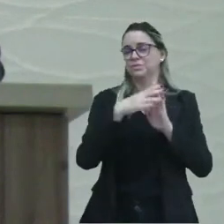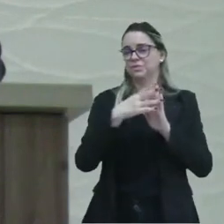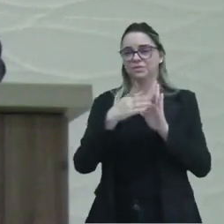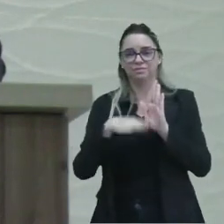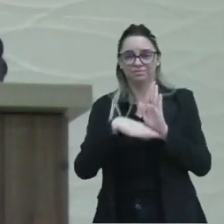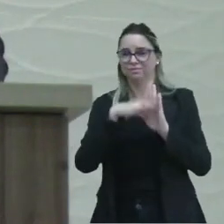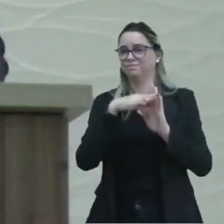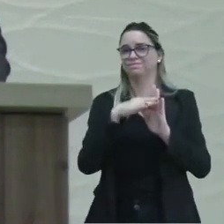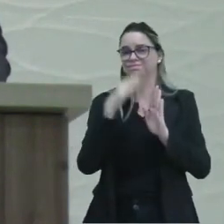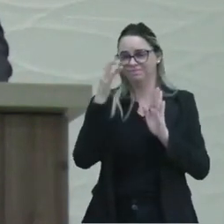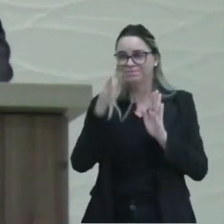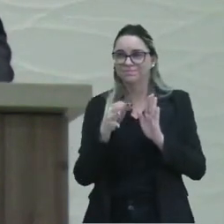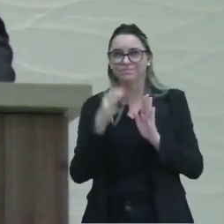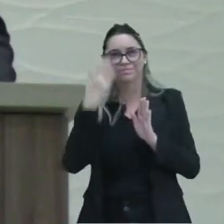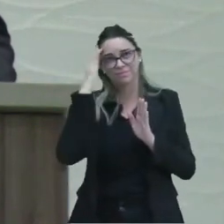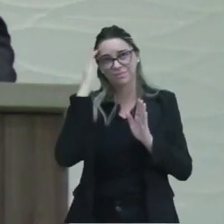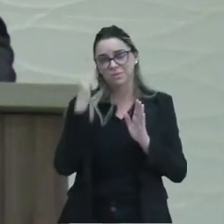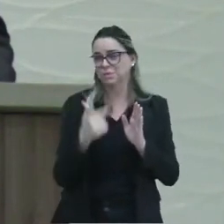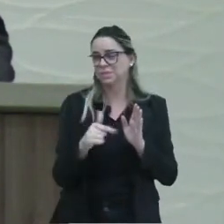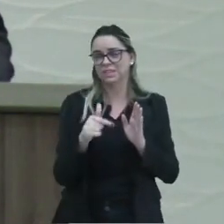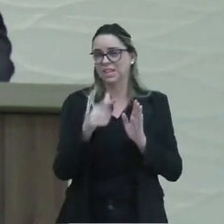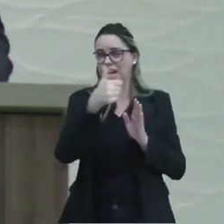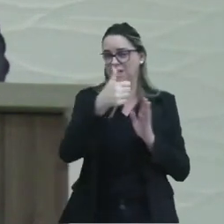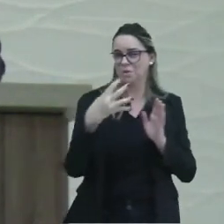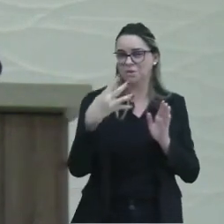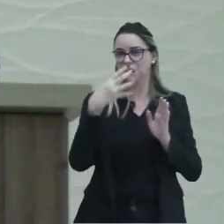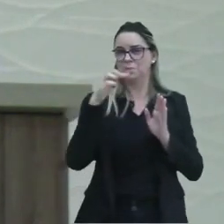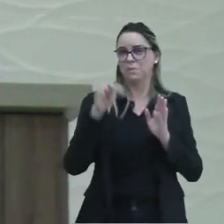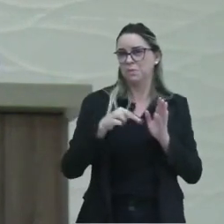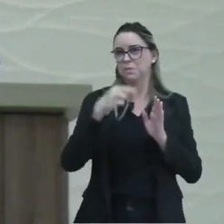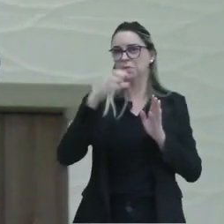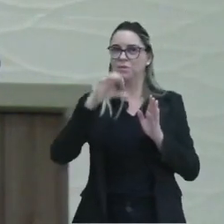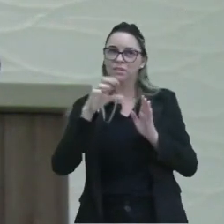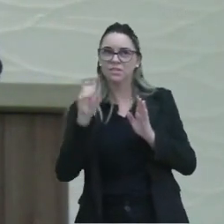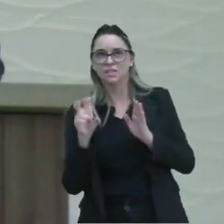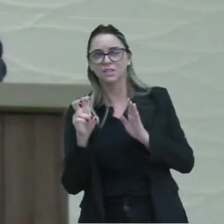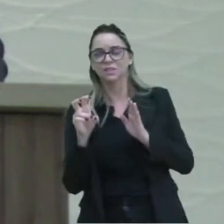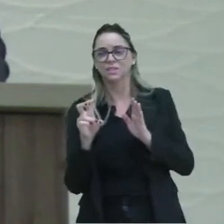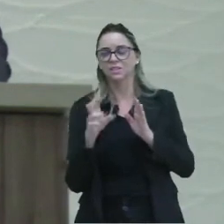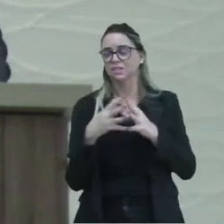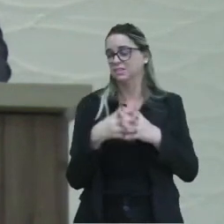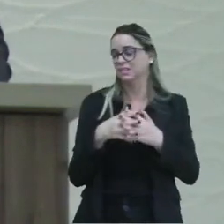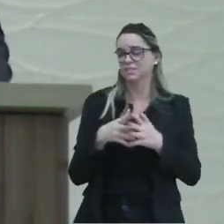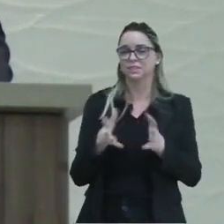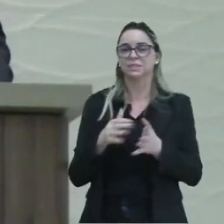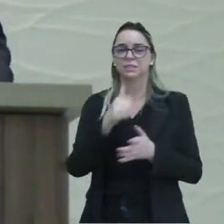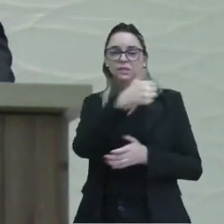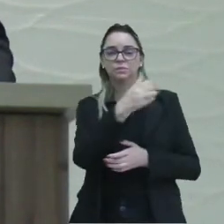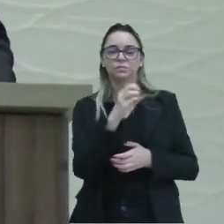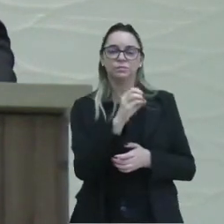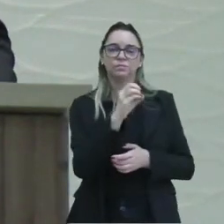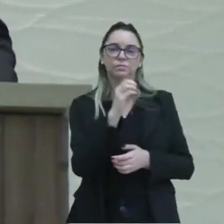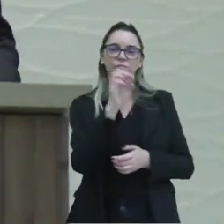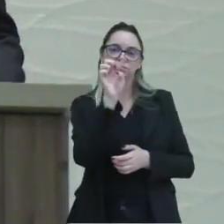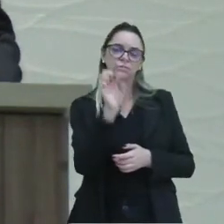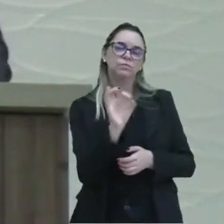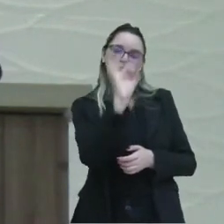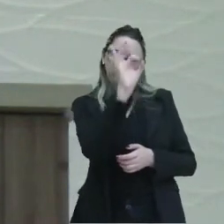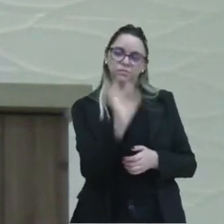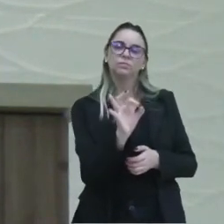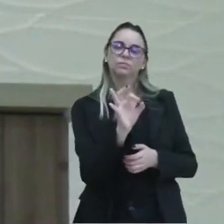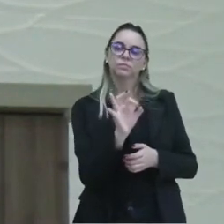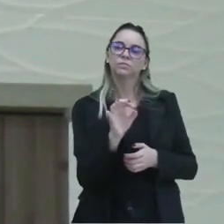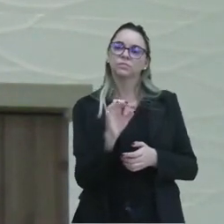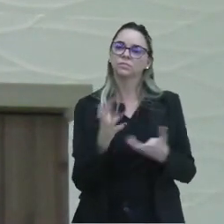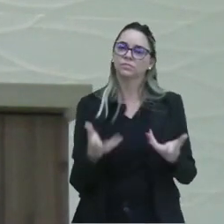já é certo que não tem como dar os 14,95%. Vai dar um aumento de 10% e assim mesmo